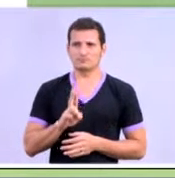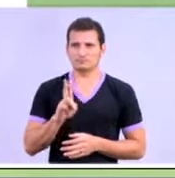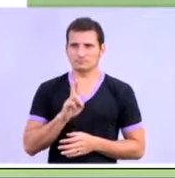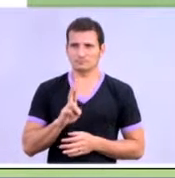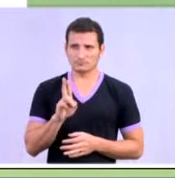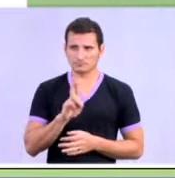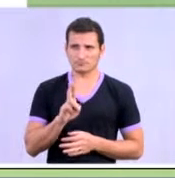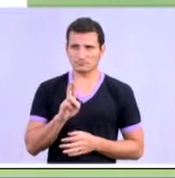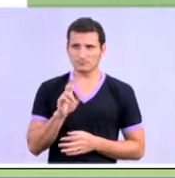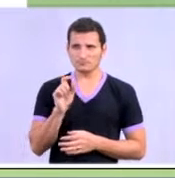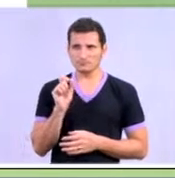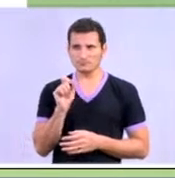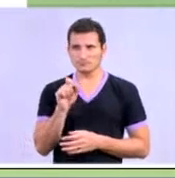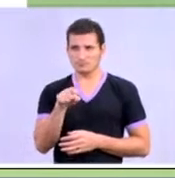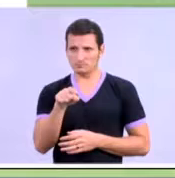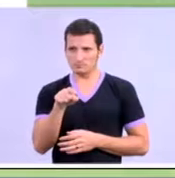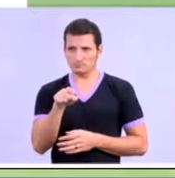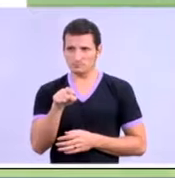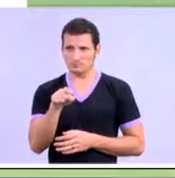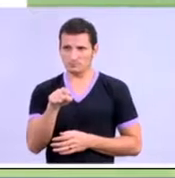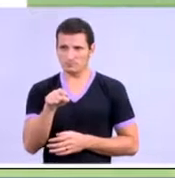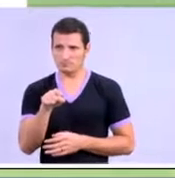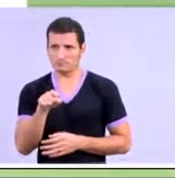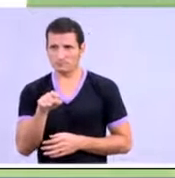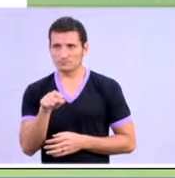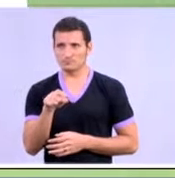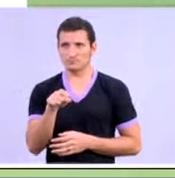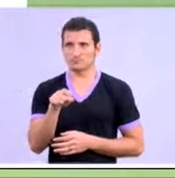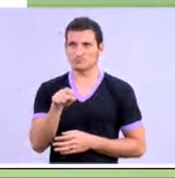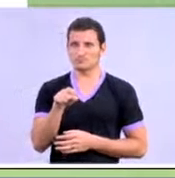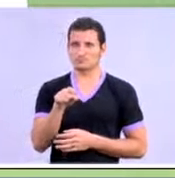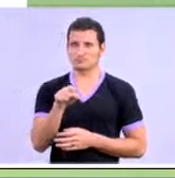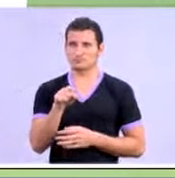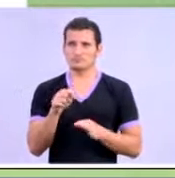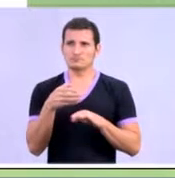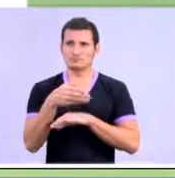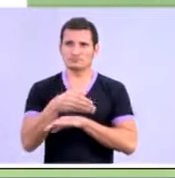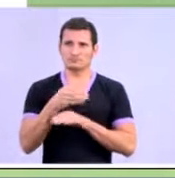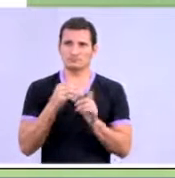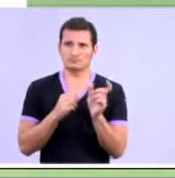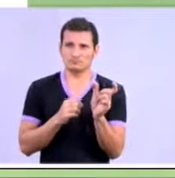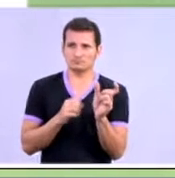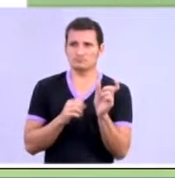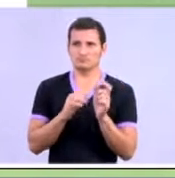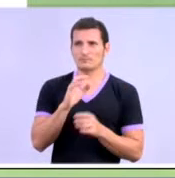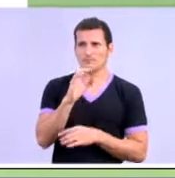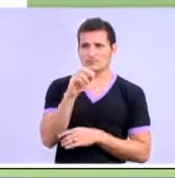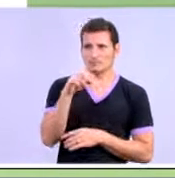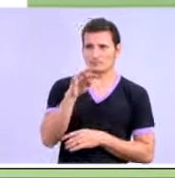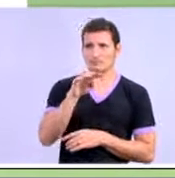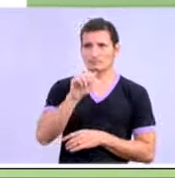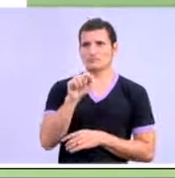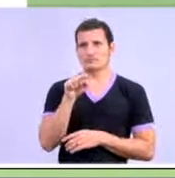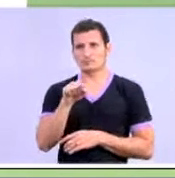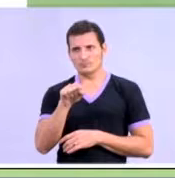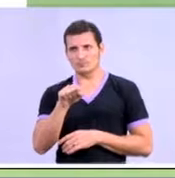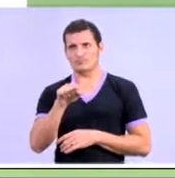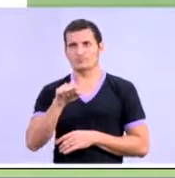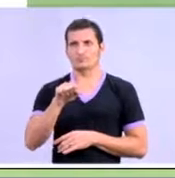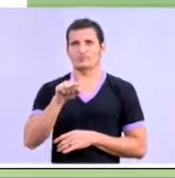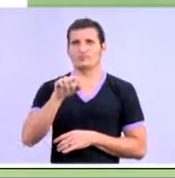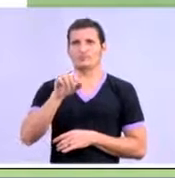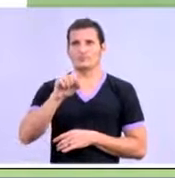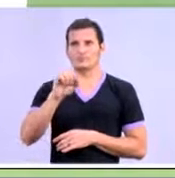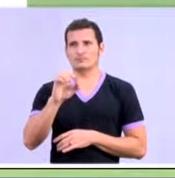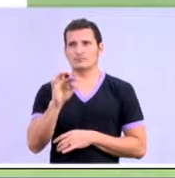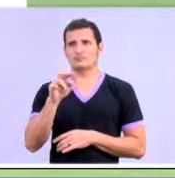o ponto para acessar um atributo, conta ponto titular, conta ponto saldo, quer dizer,